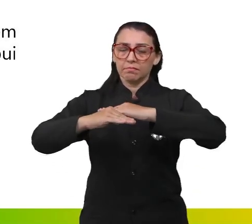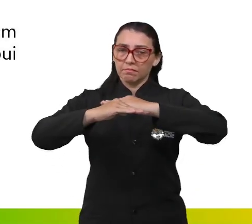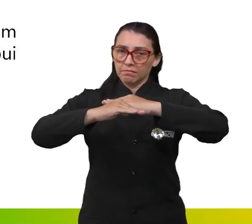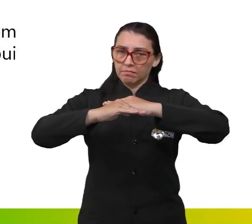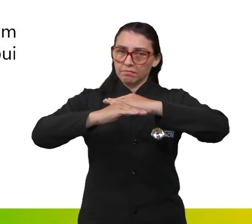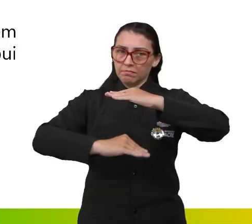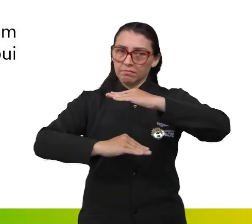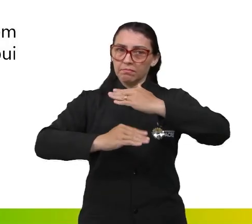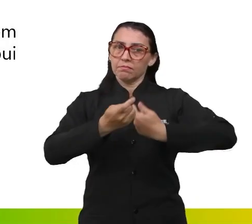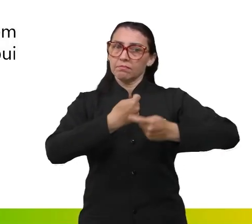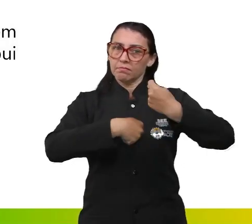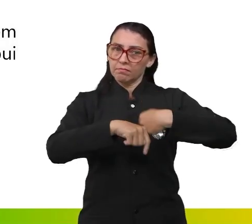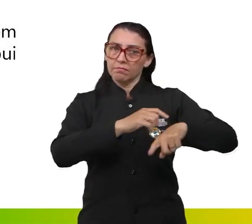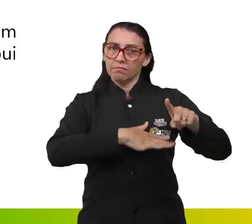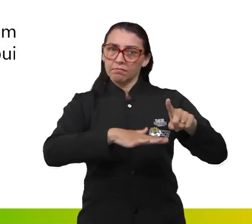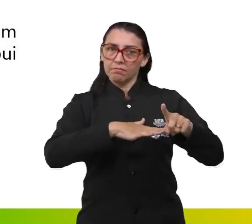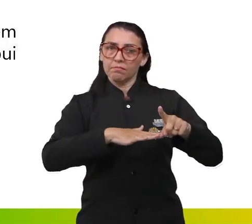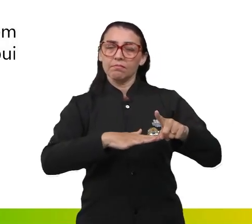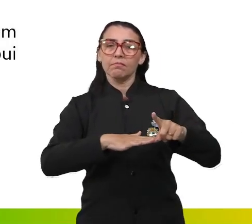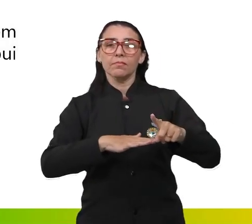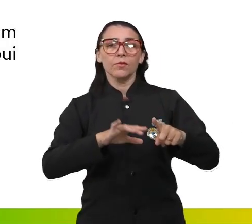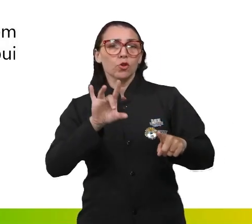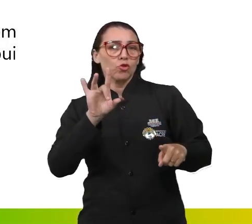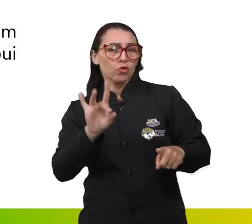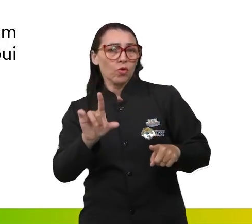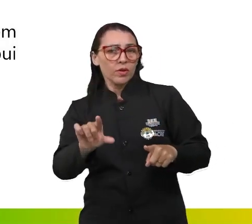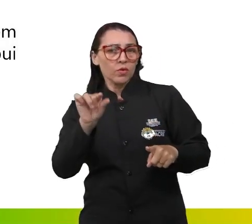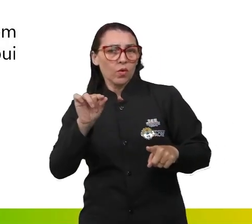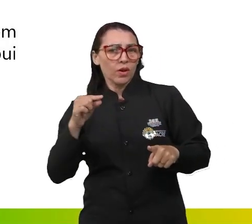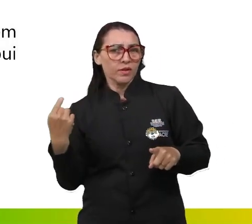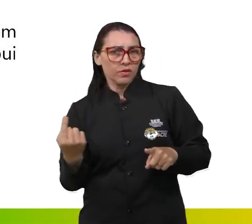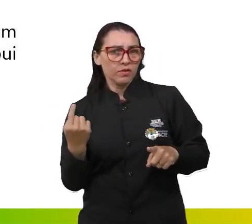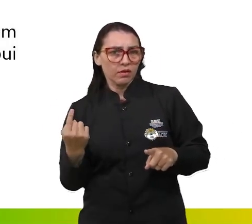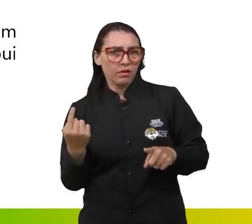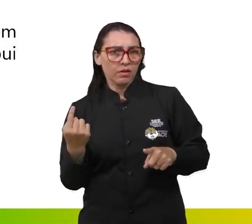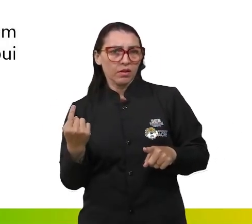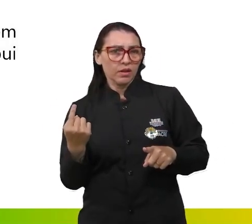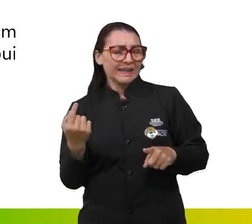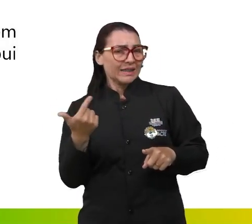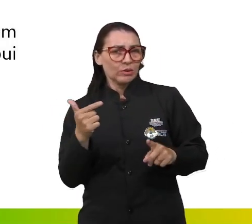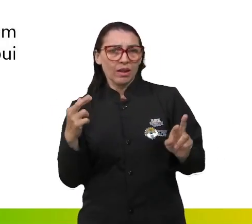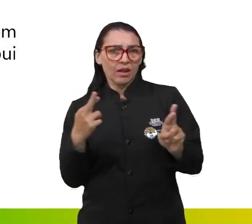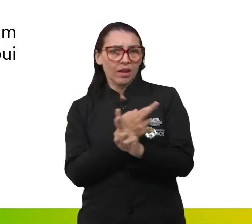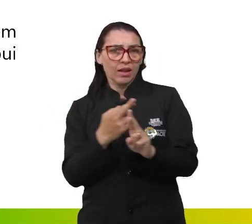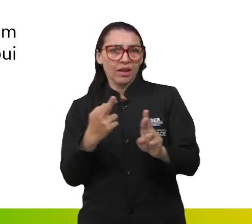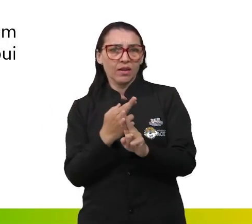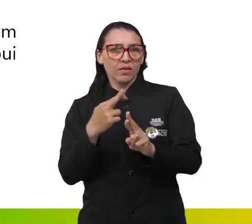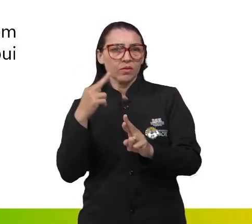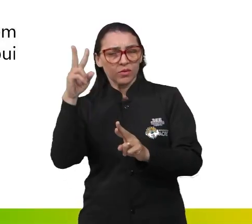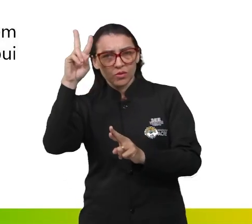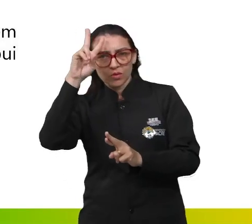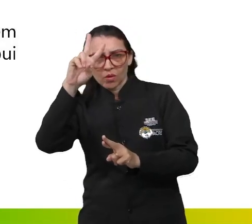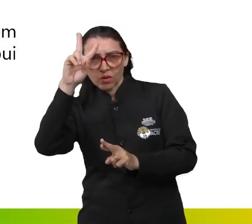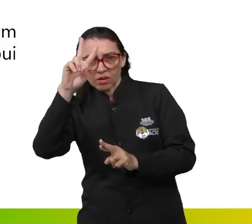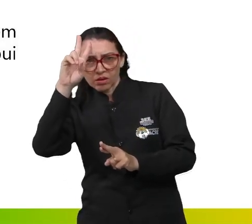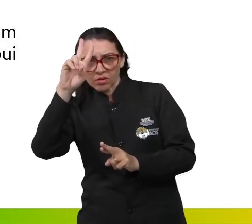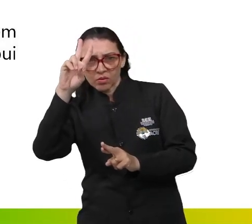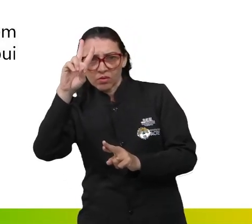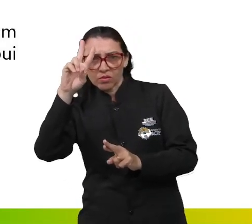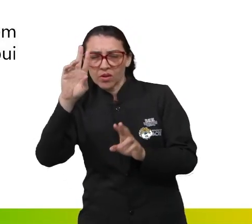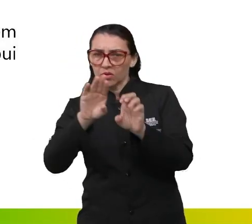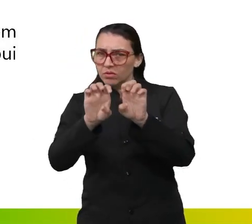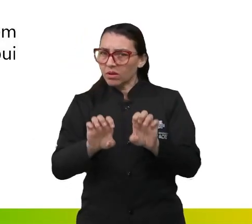a desigualdade socioeconômica é causada apenas por escolhas individuais e não tem relação com fatos históricos